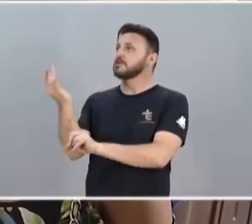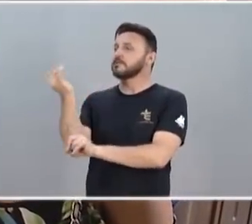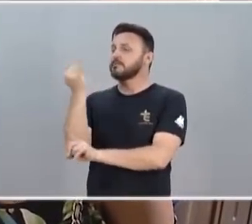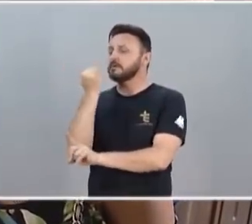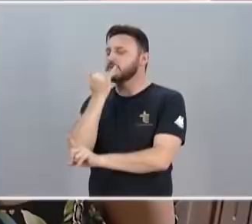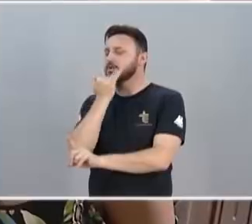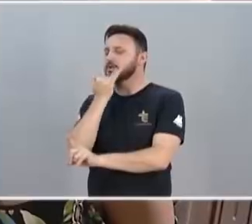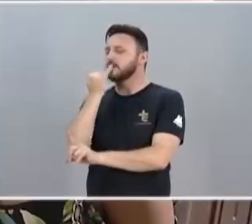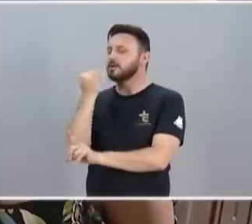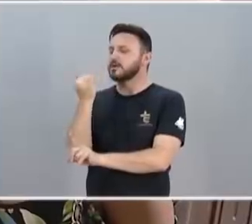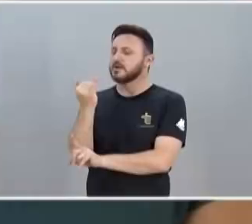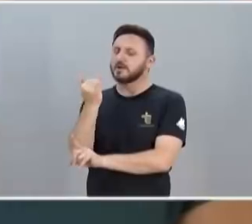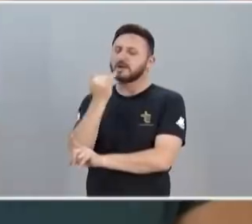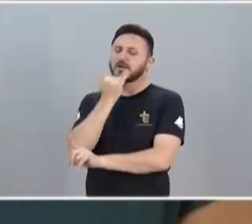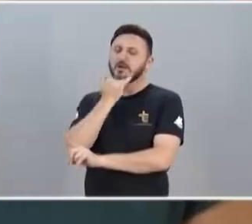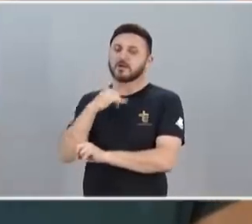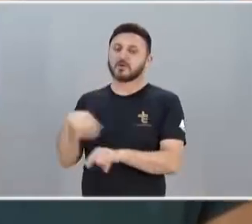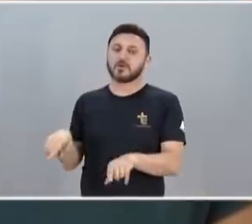pedir